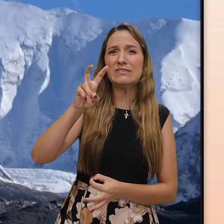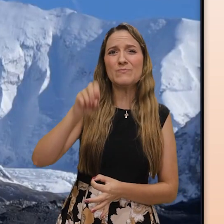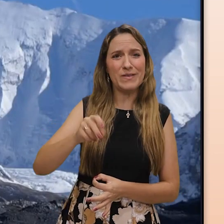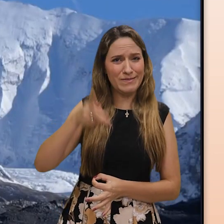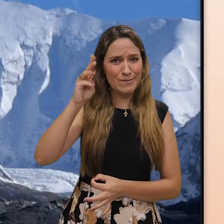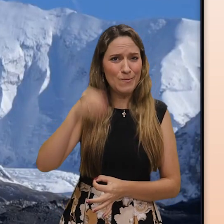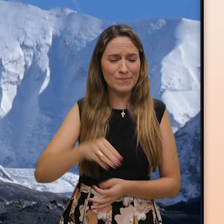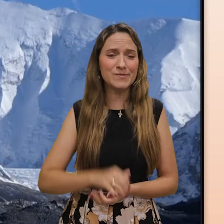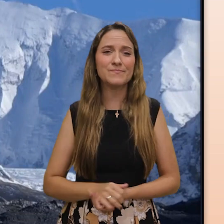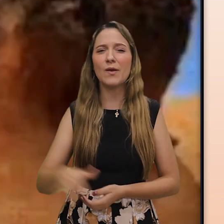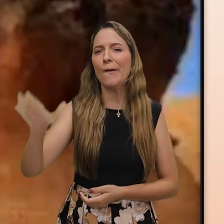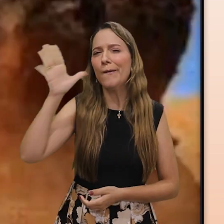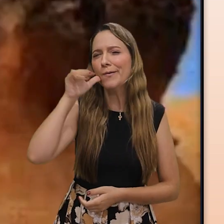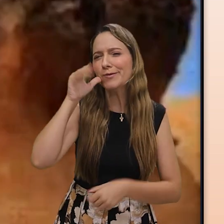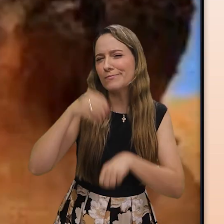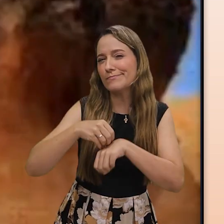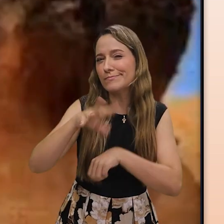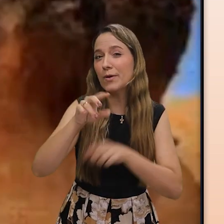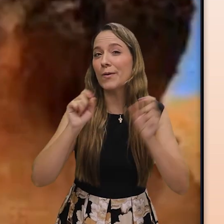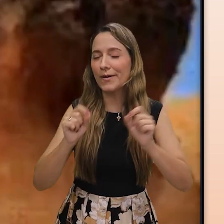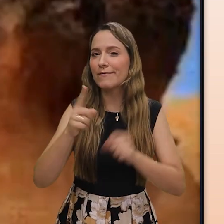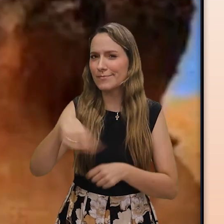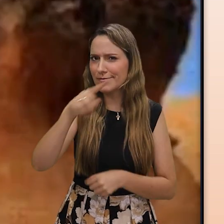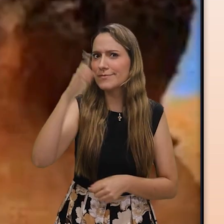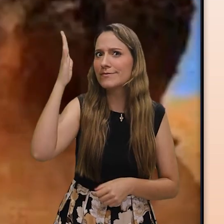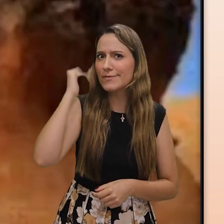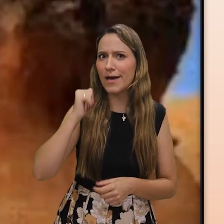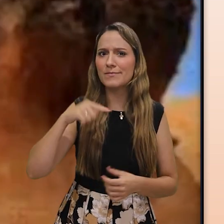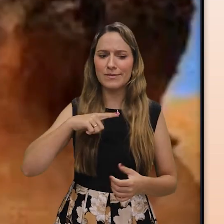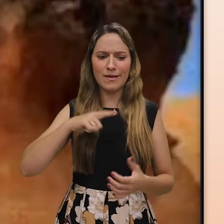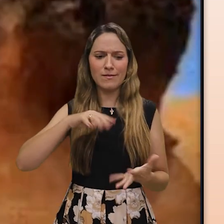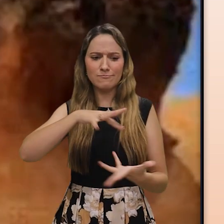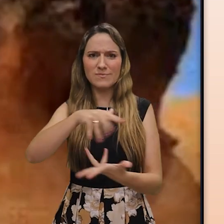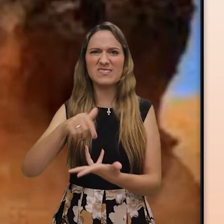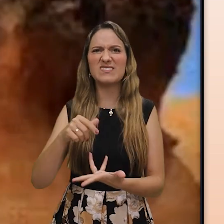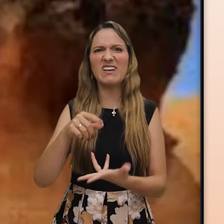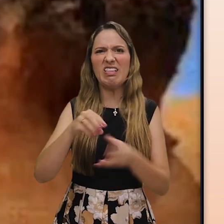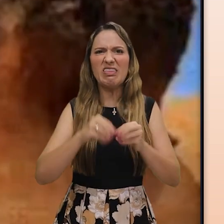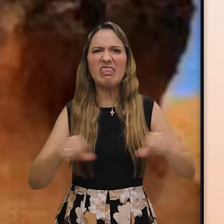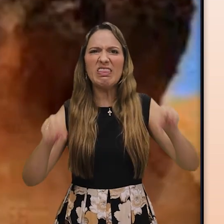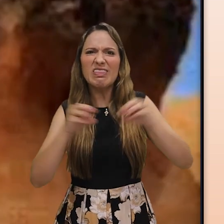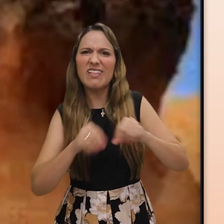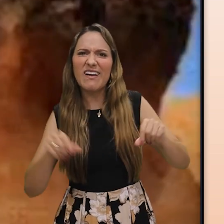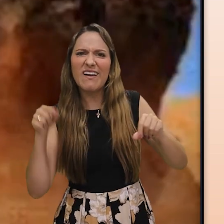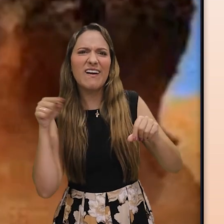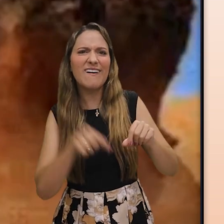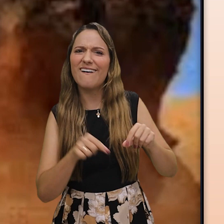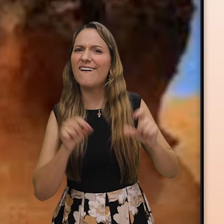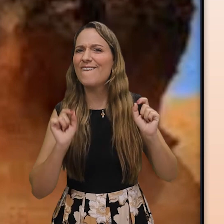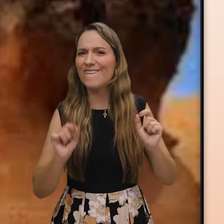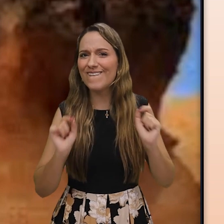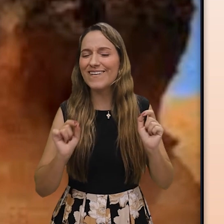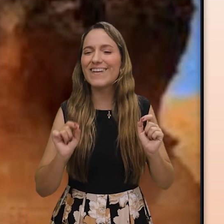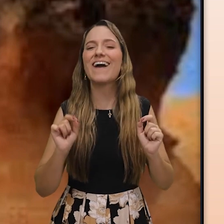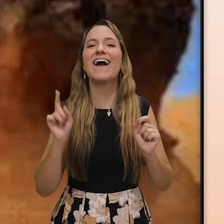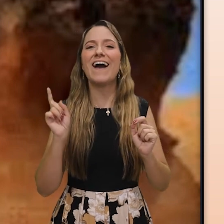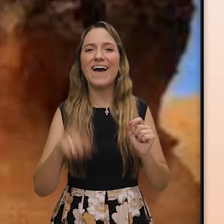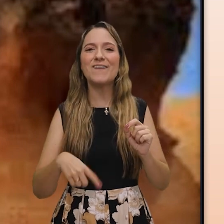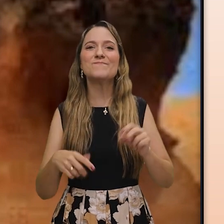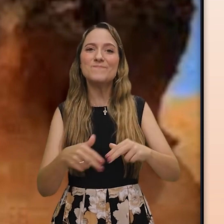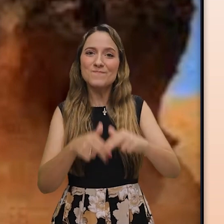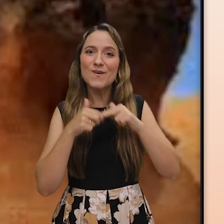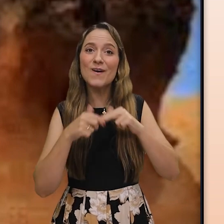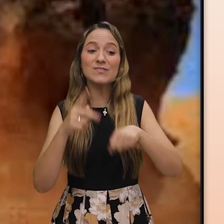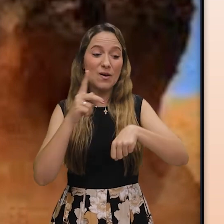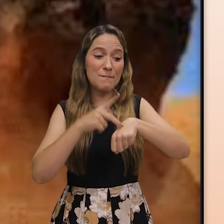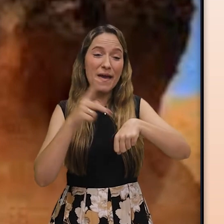50 quilômetros. Uma curiosidade: você sabia que o que chamamos de terra, mas em ciência chamamos de